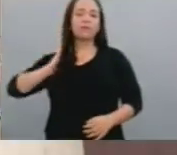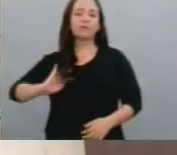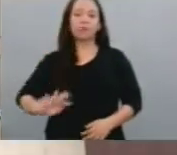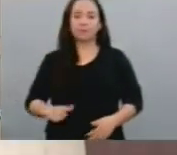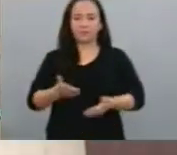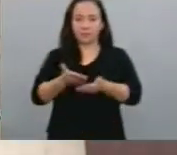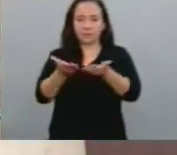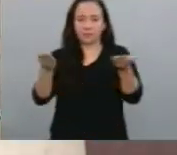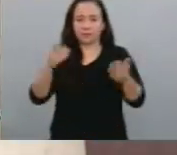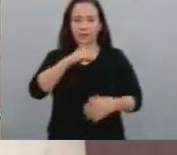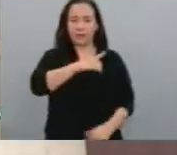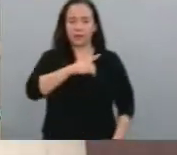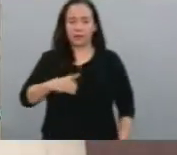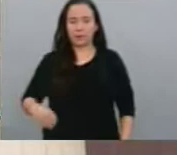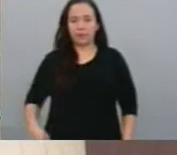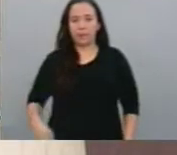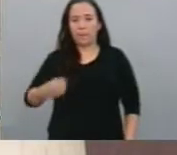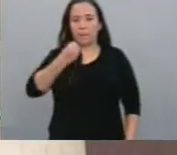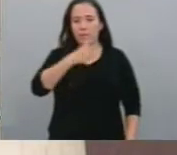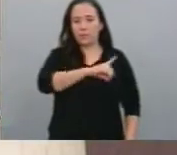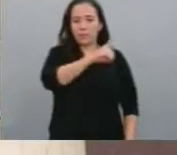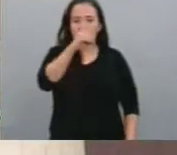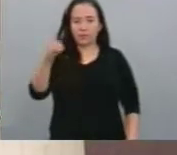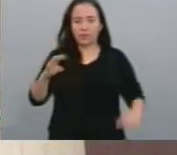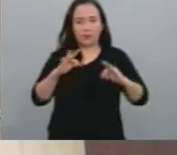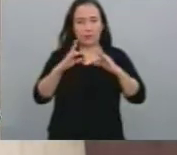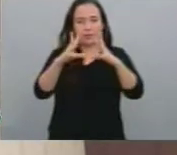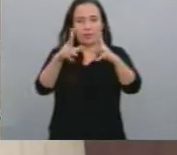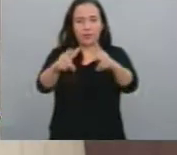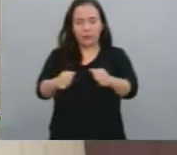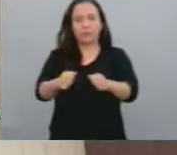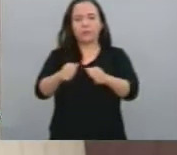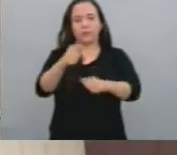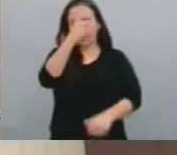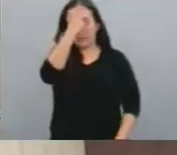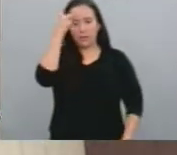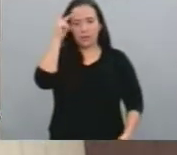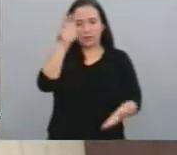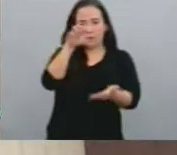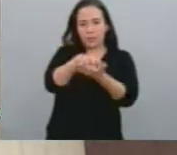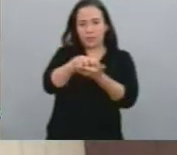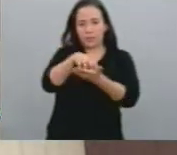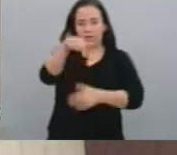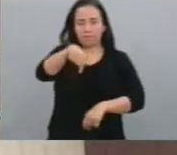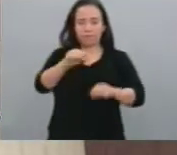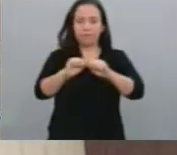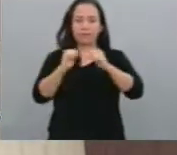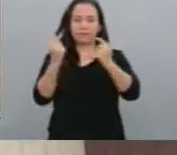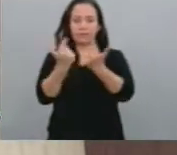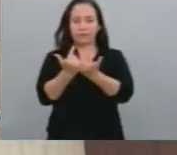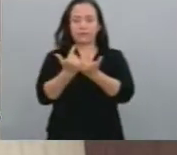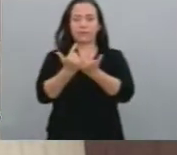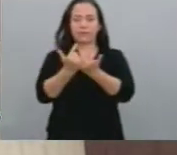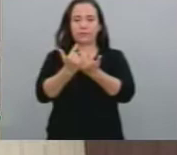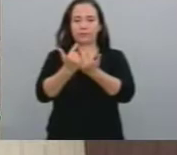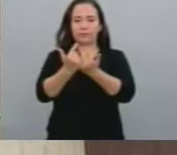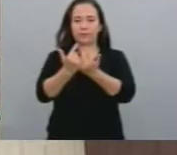Senhor deputado, meu cordial bom dia a todos, a todas, aos trabalhadores aqui da casa, que